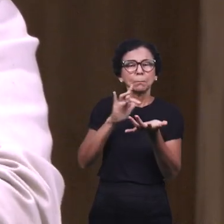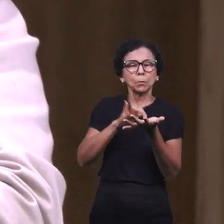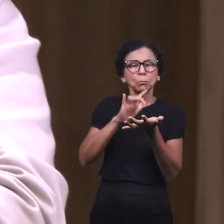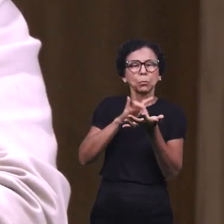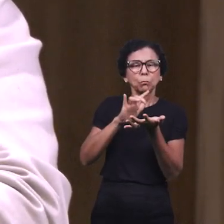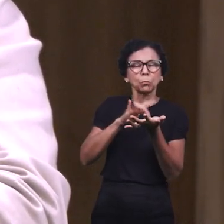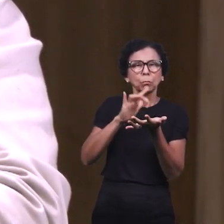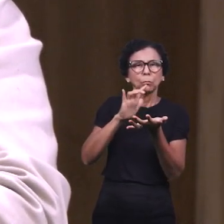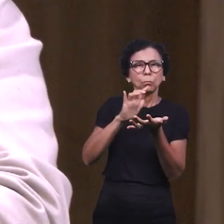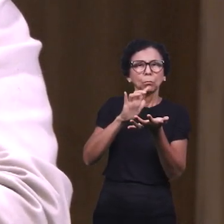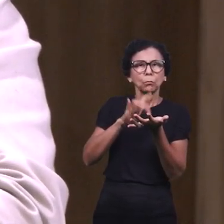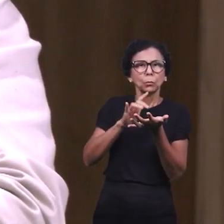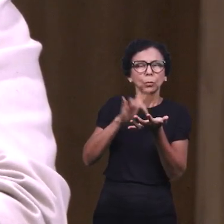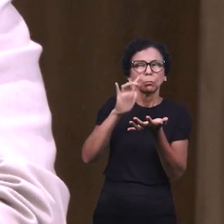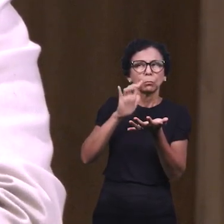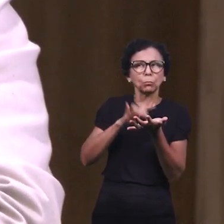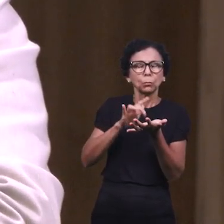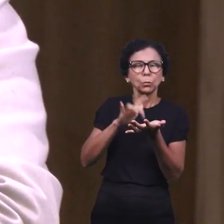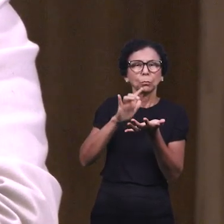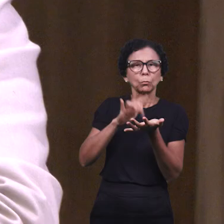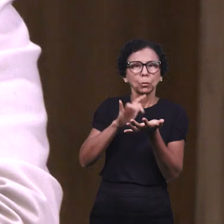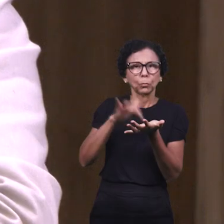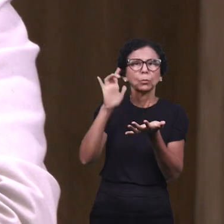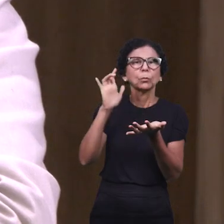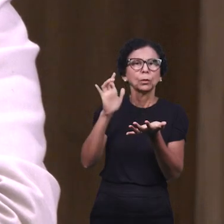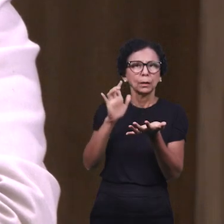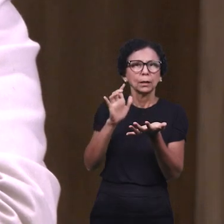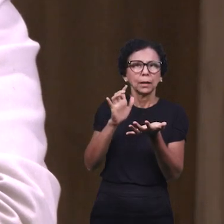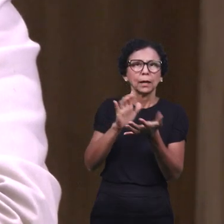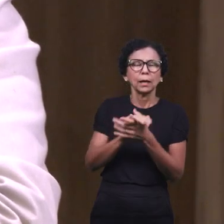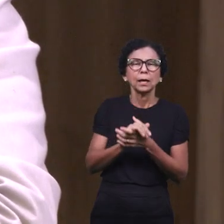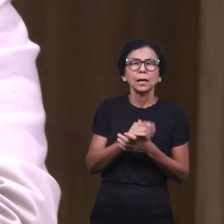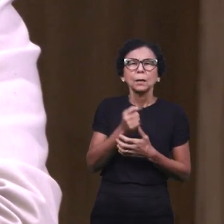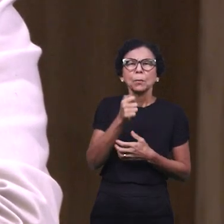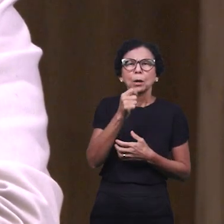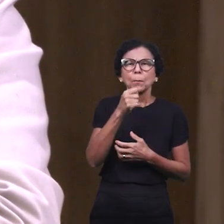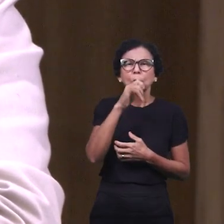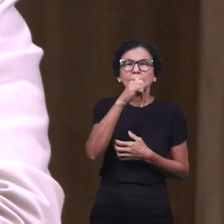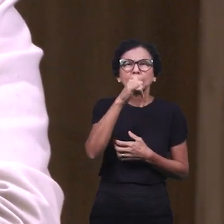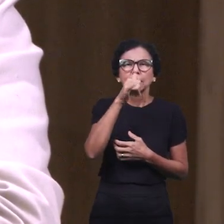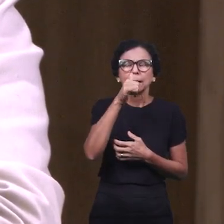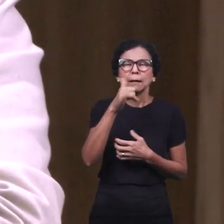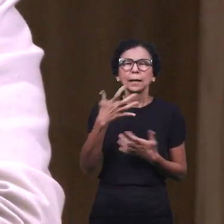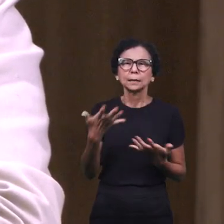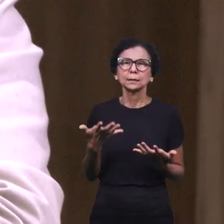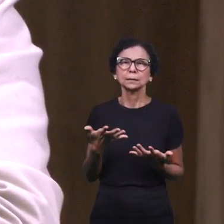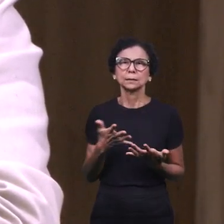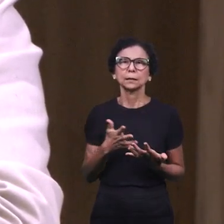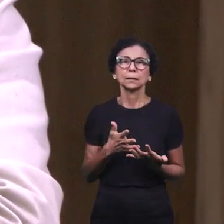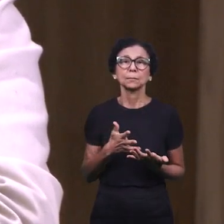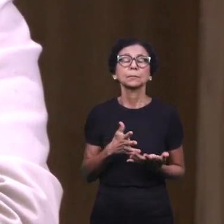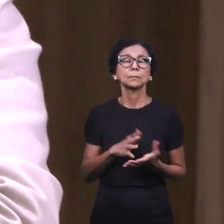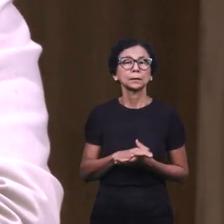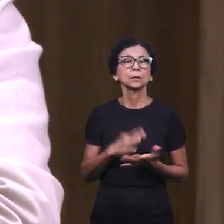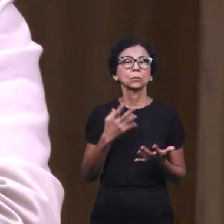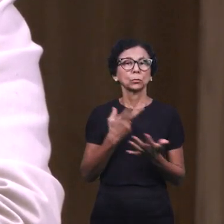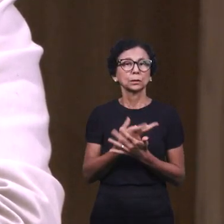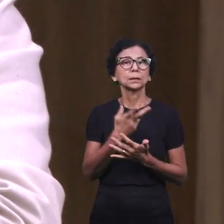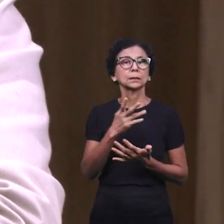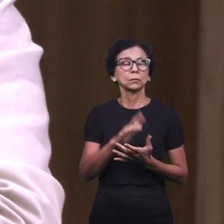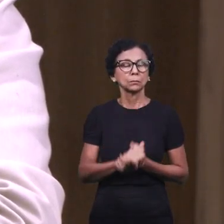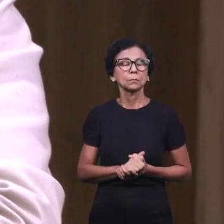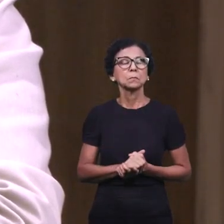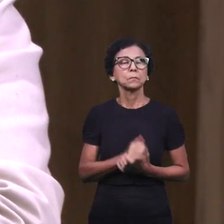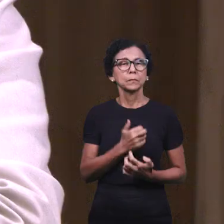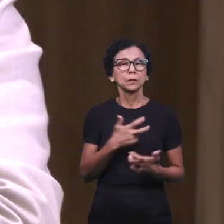operavam muitas coisas, assim, poucas coisas, na verdade, Sim. de elétrica, mas mesmo assim teve muitos incidentes. Por exemplo, há